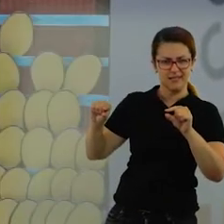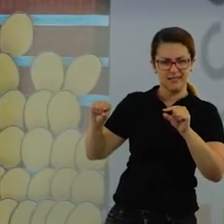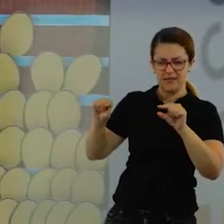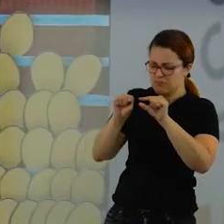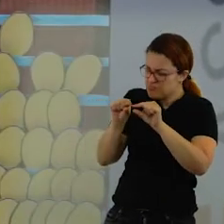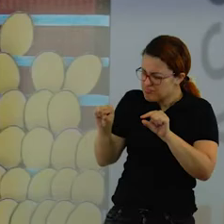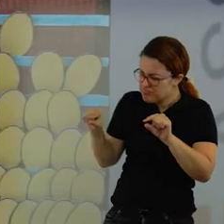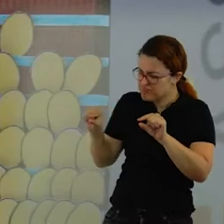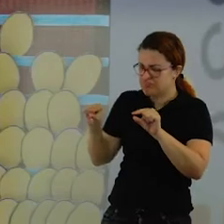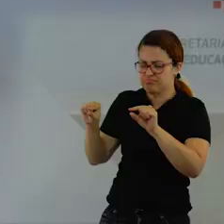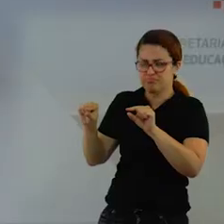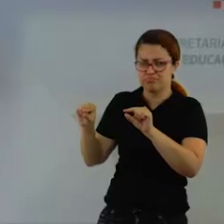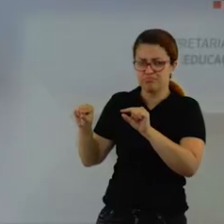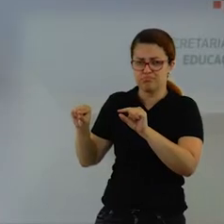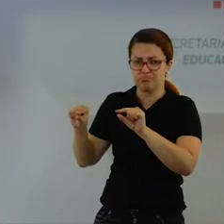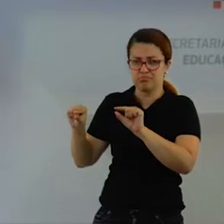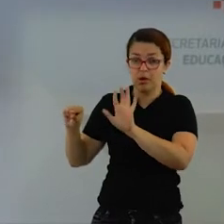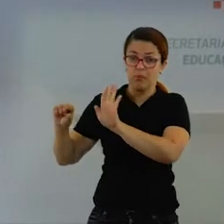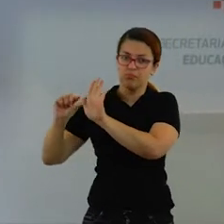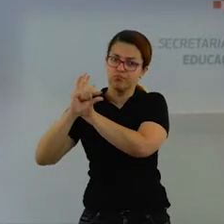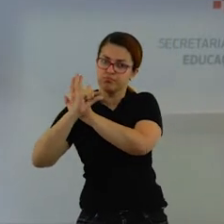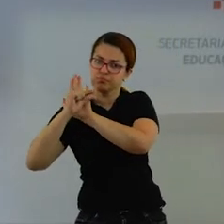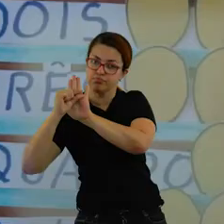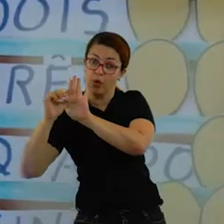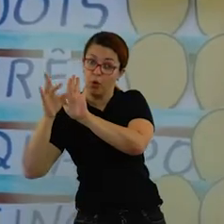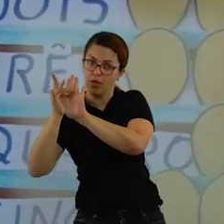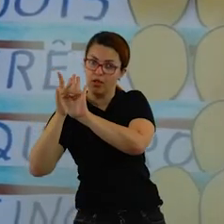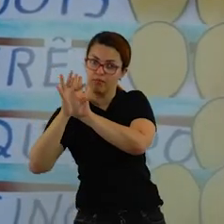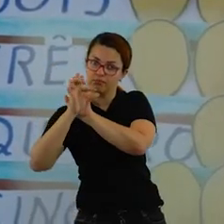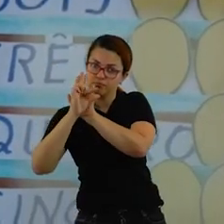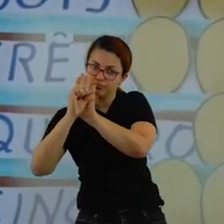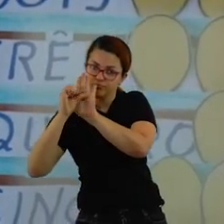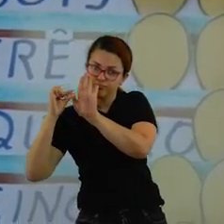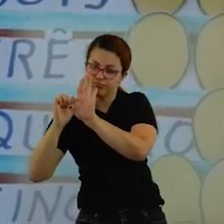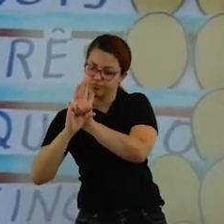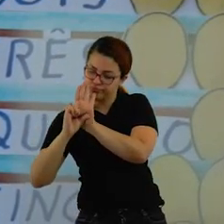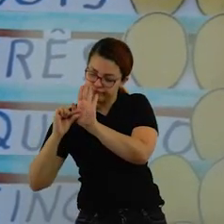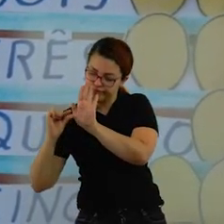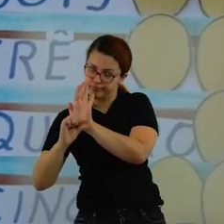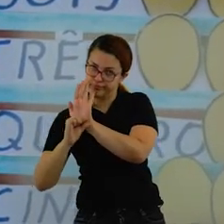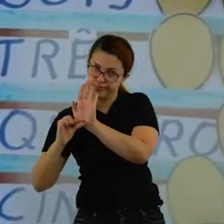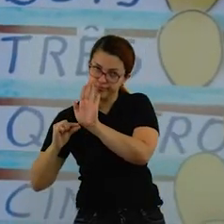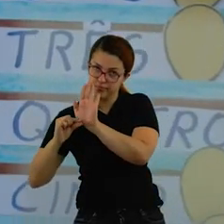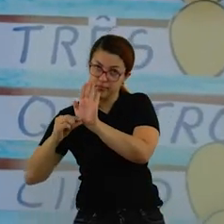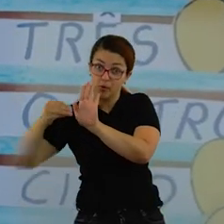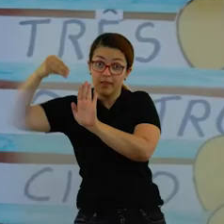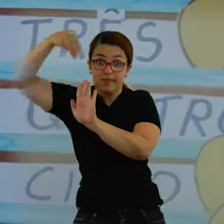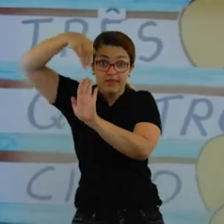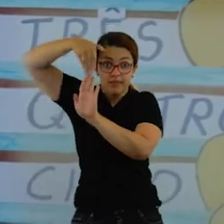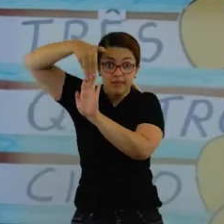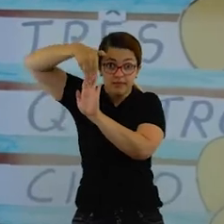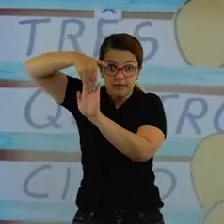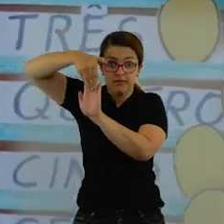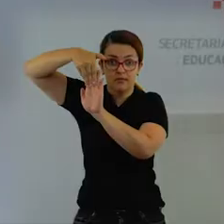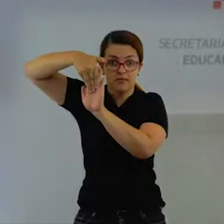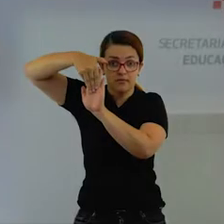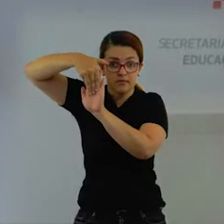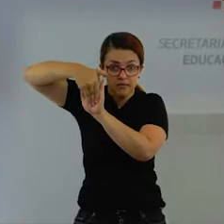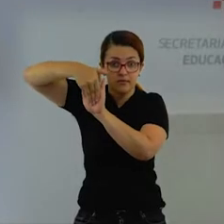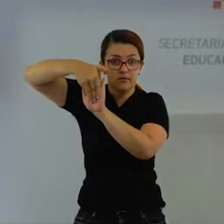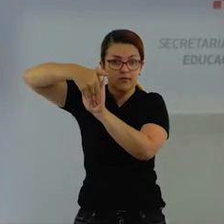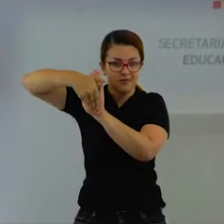passei cola só num pedacinho para poder essa parte sem cola, você colocar a atividade aqui dentro, né?